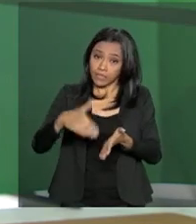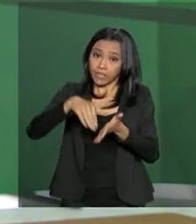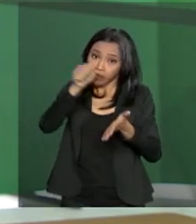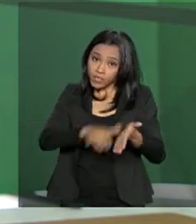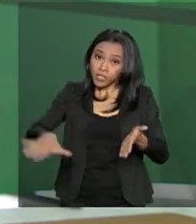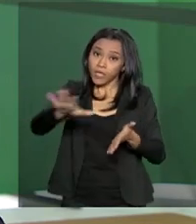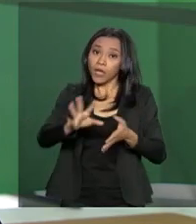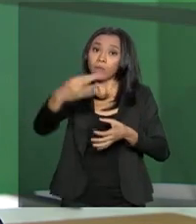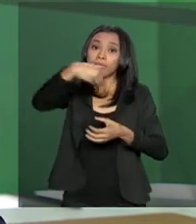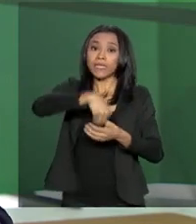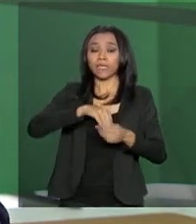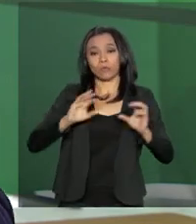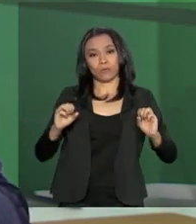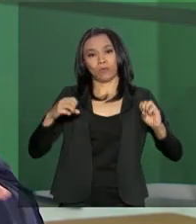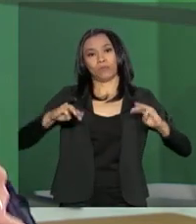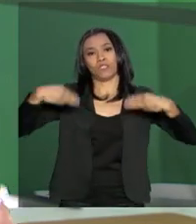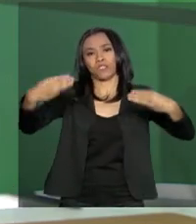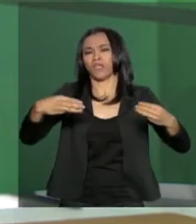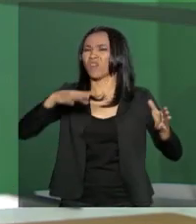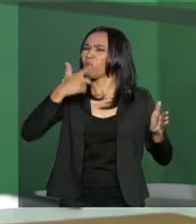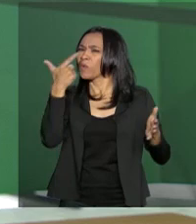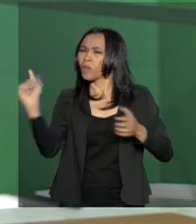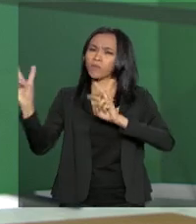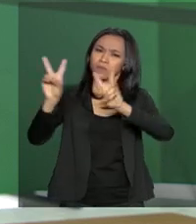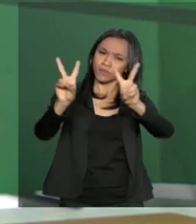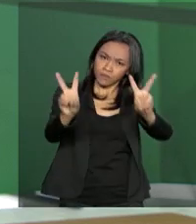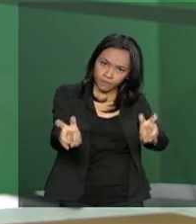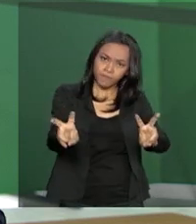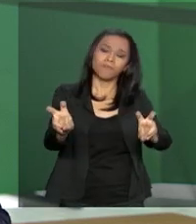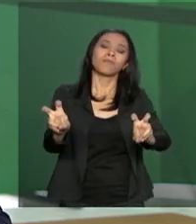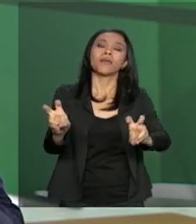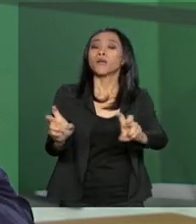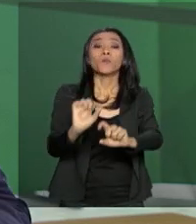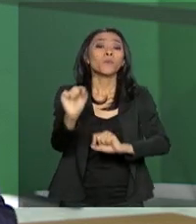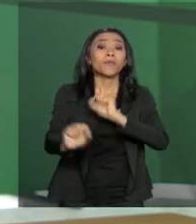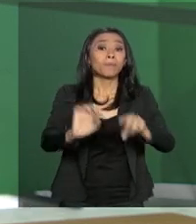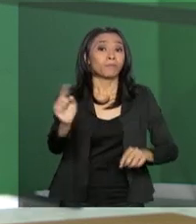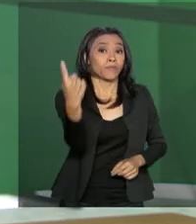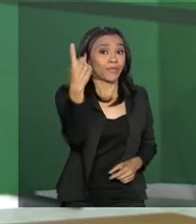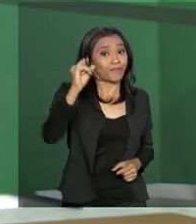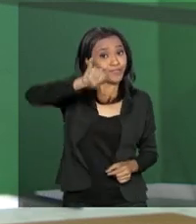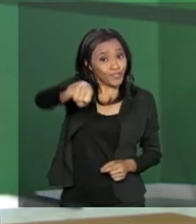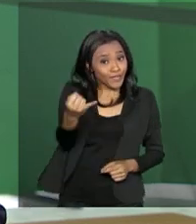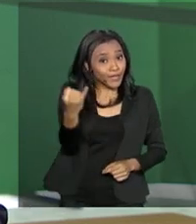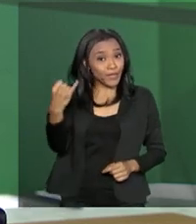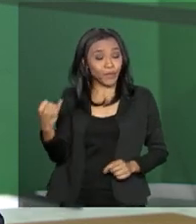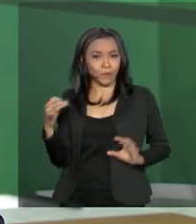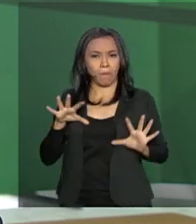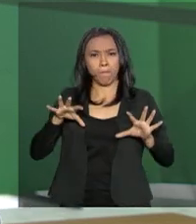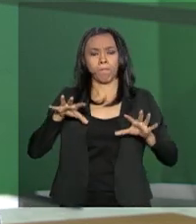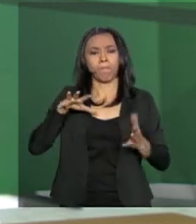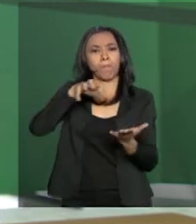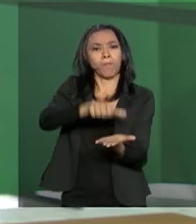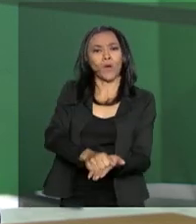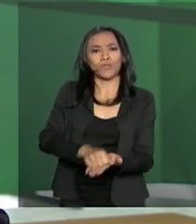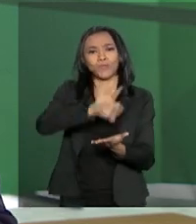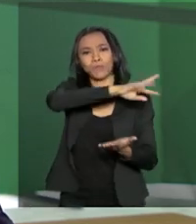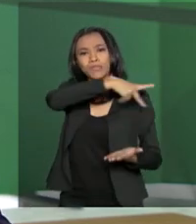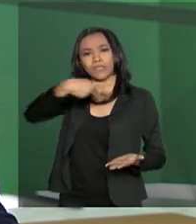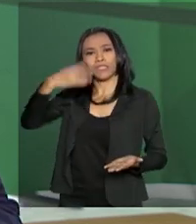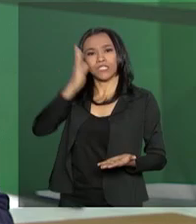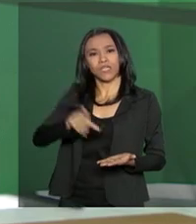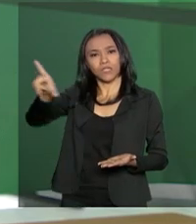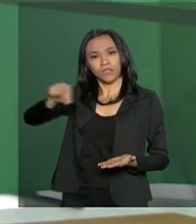da defesa agora relata mudando um pouco de assunto vamos falar sobre o dia 1º de janeiro o dia da posse do presidente eleito jair bolsonaro